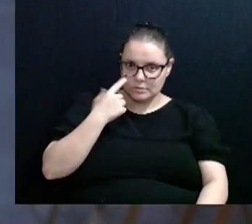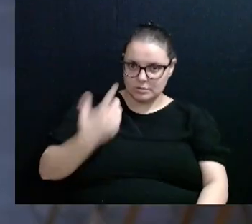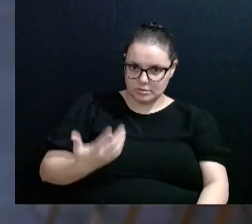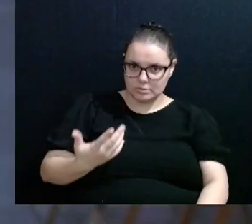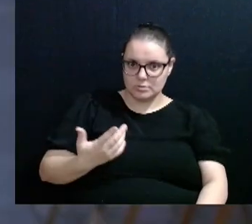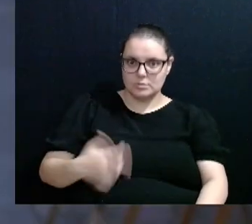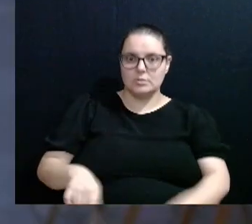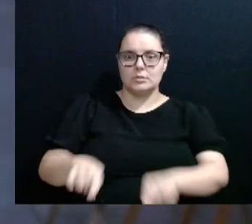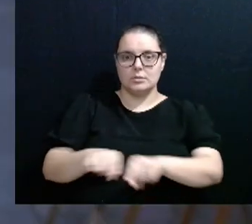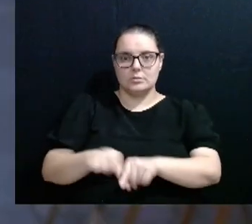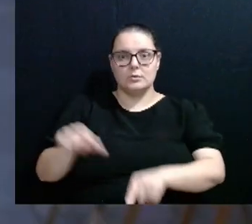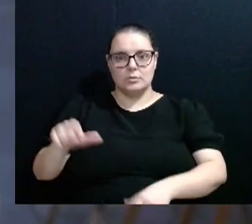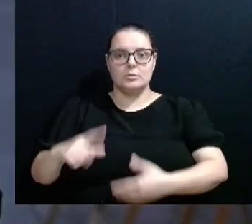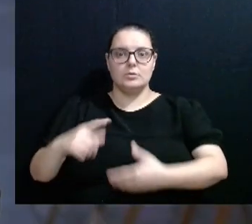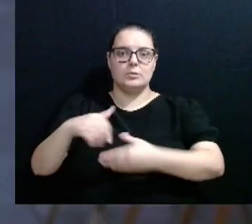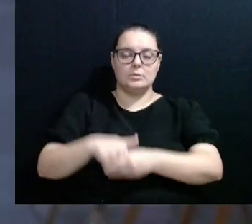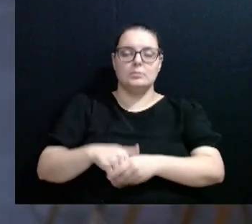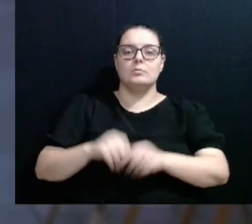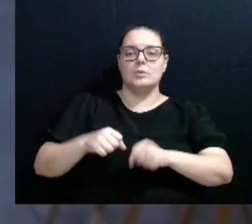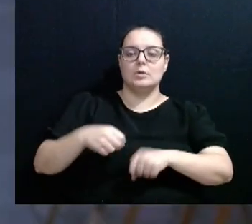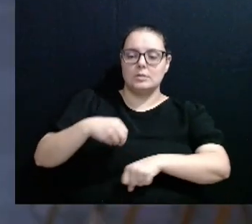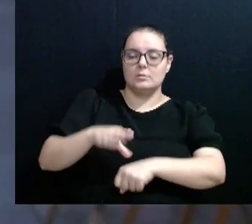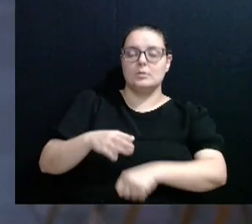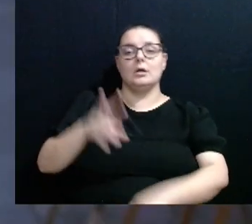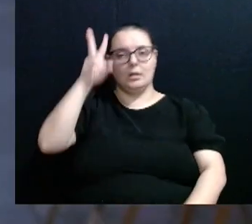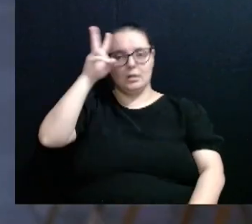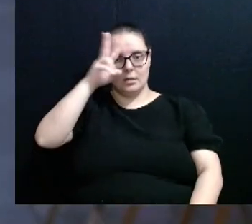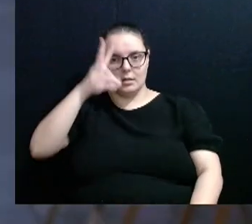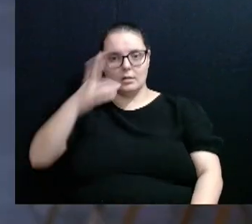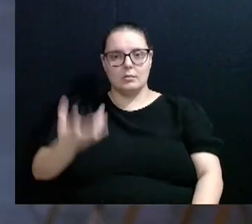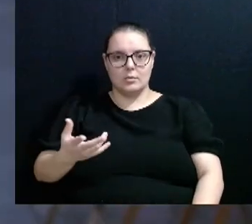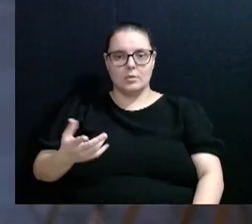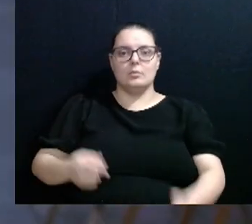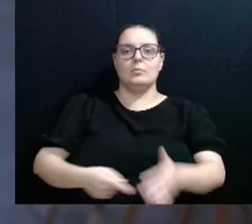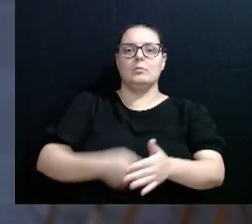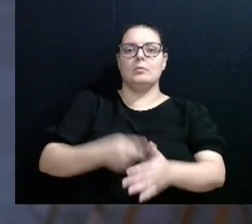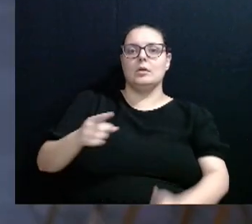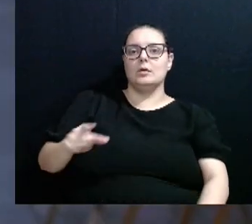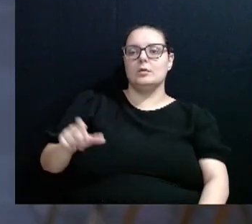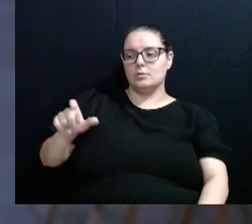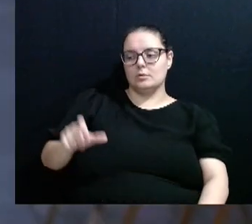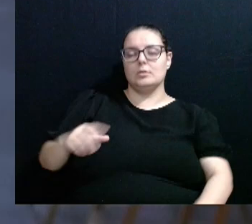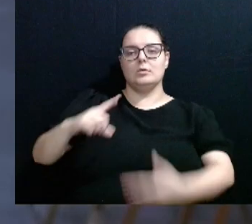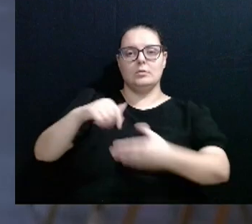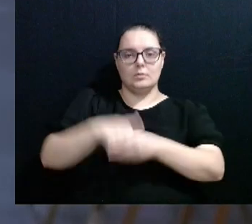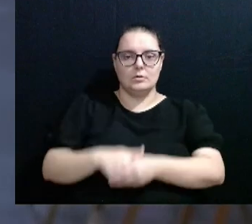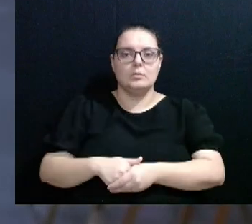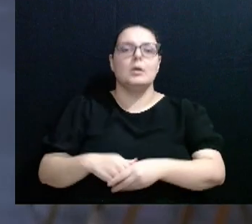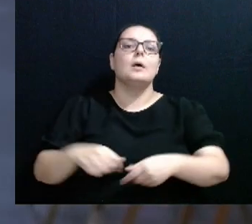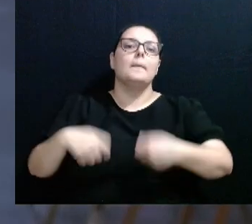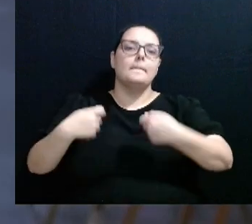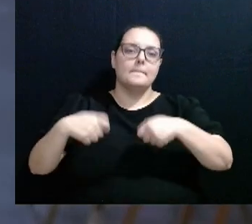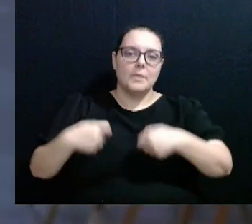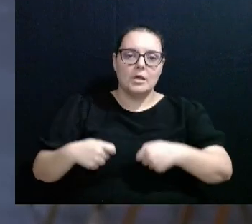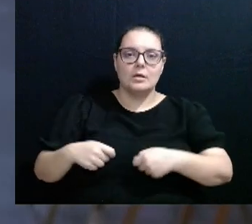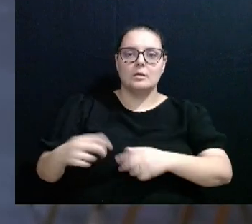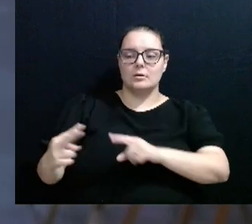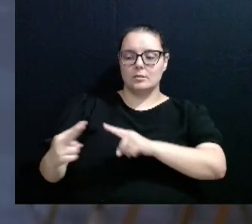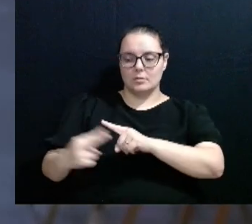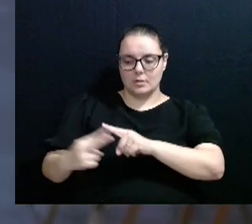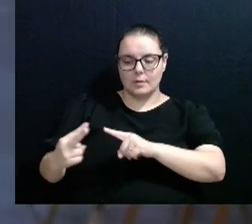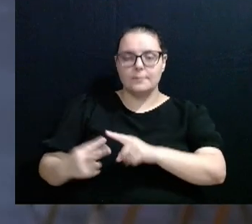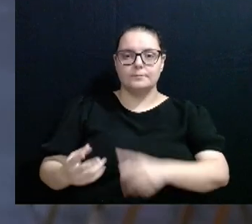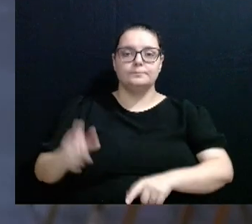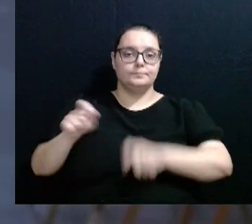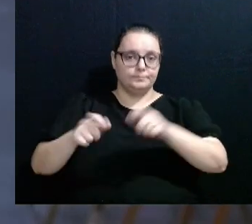possa ser emitido, tá? Lembrando, para primeiro título, o alistamento eleitoral é obrigatória a coleta biométrica. Então, essas pessoas vão ter